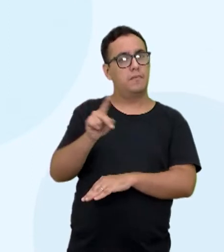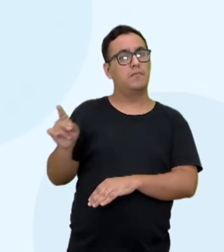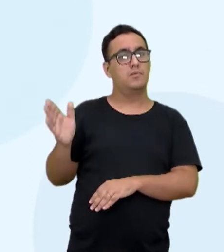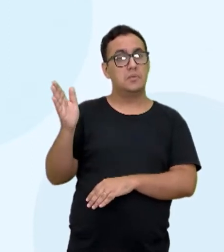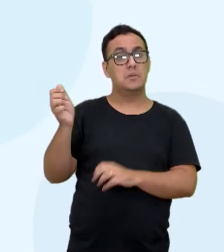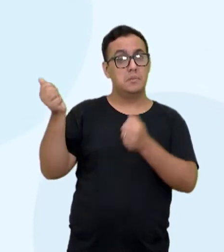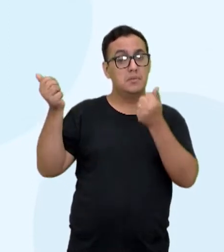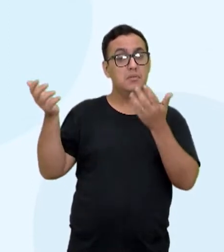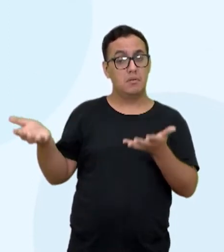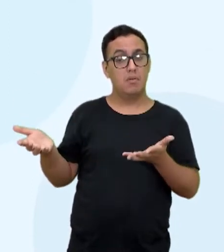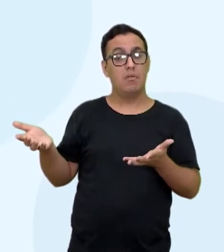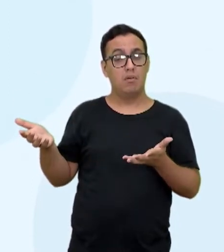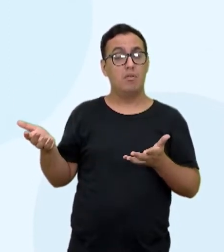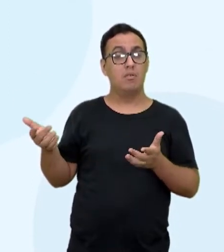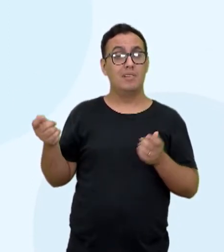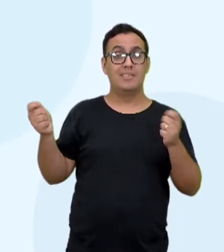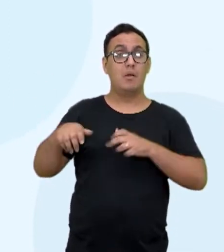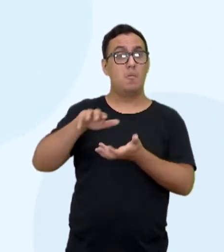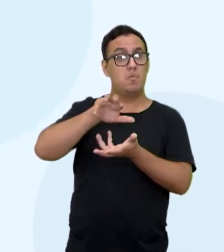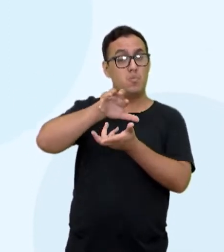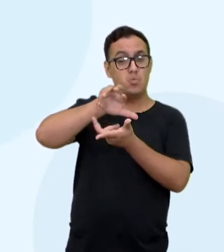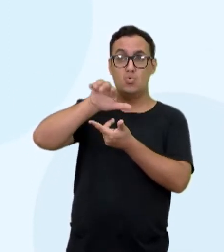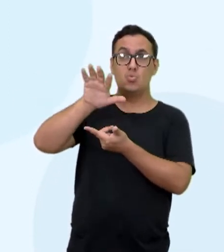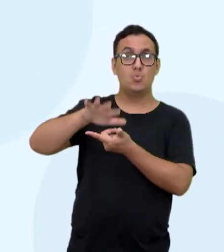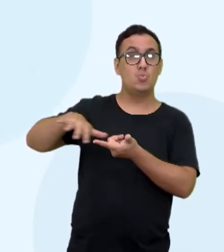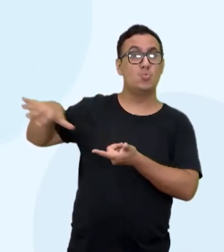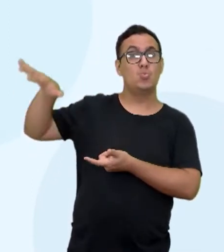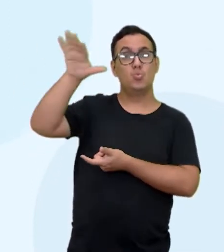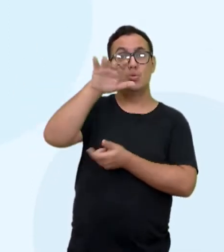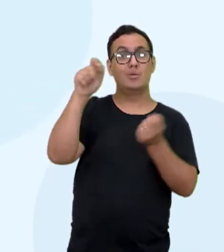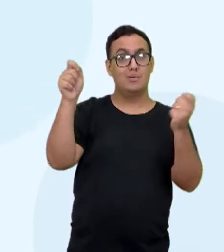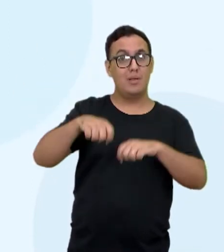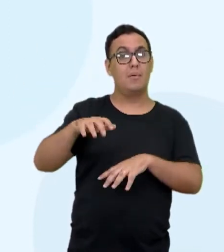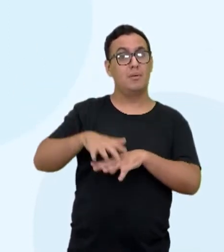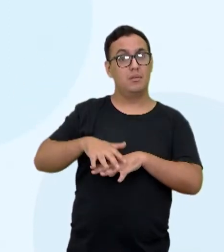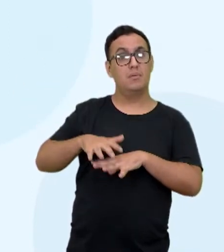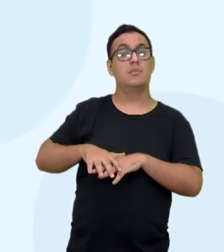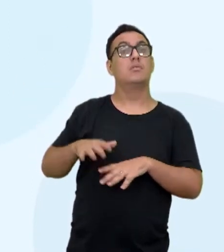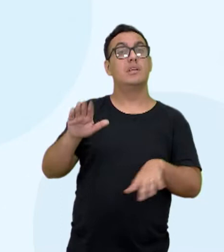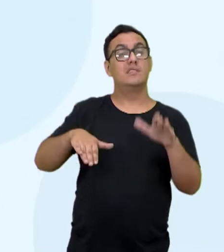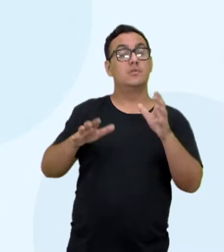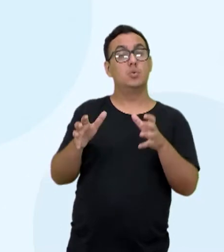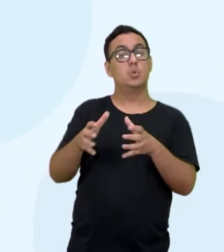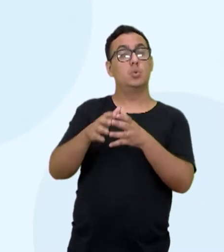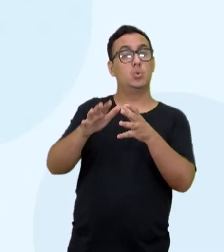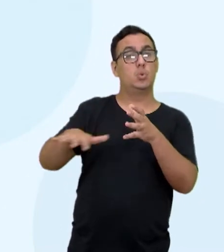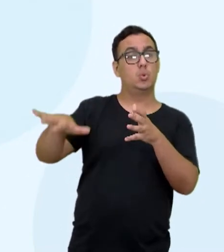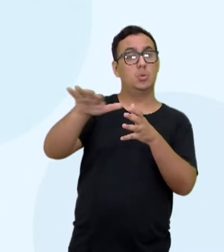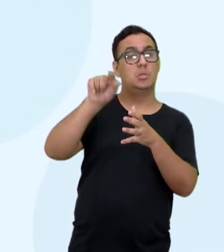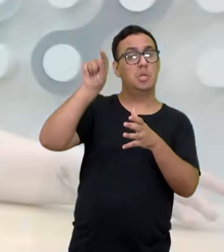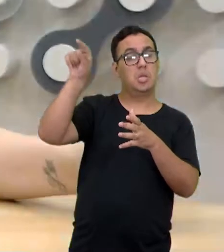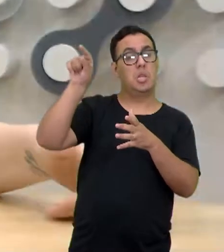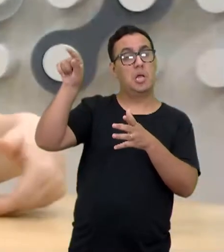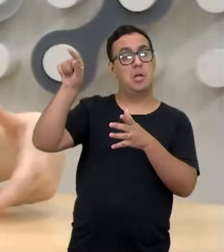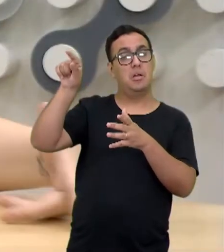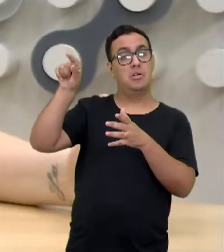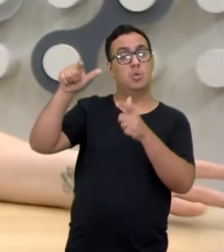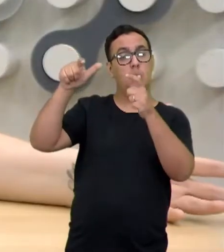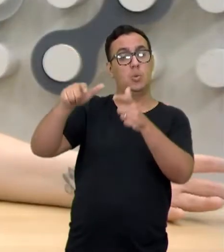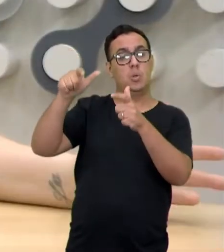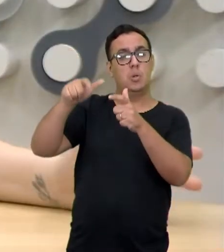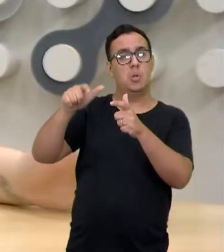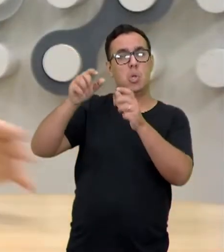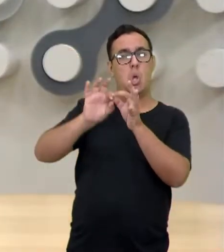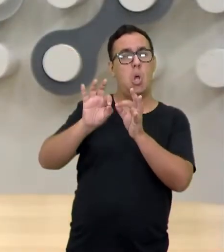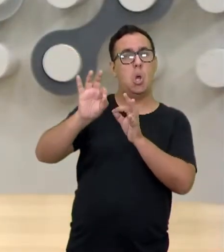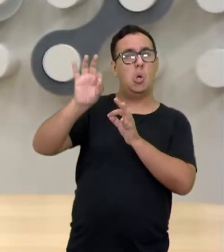olha só, em todo o globo tem matemática. Se você for numa comunidade localizada numa região